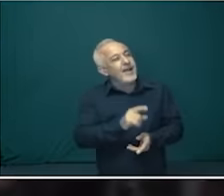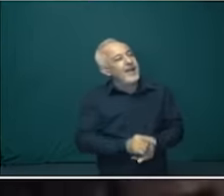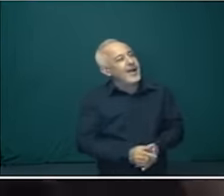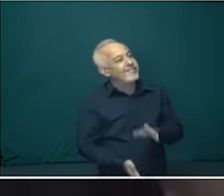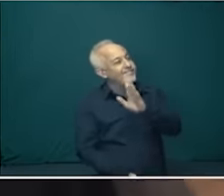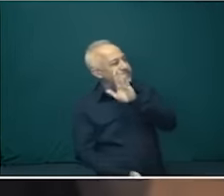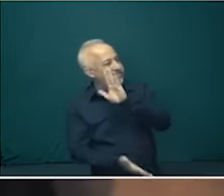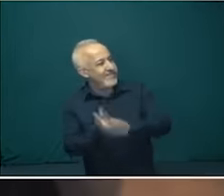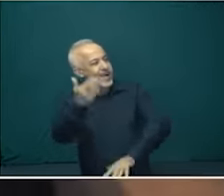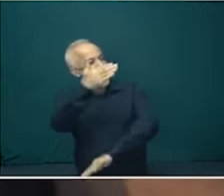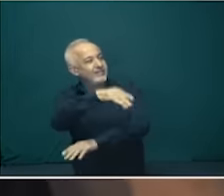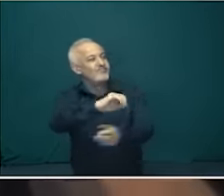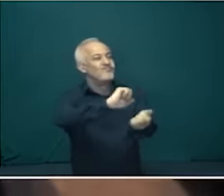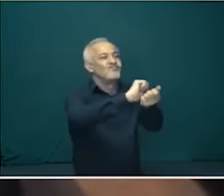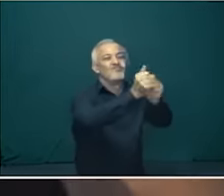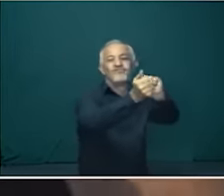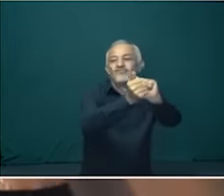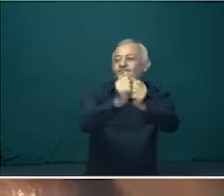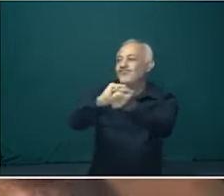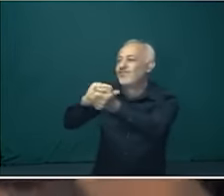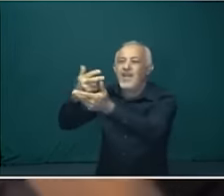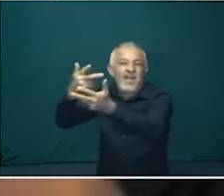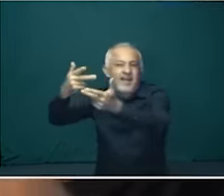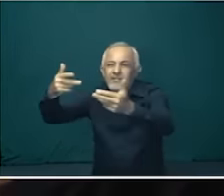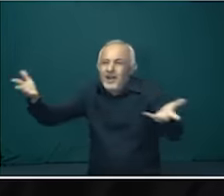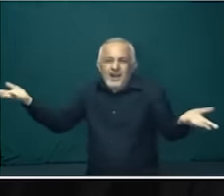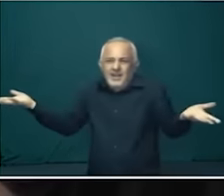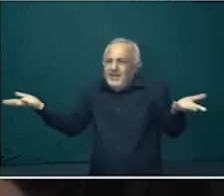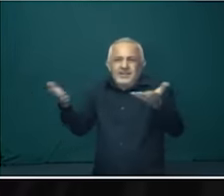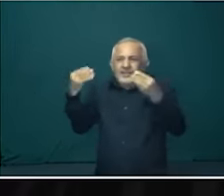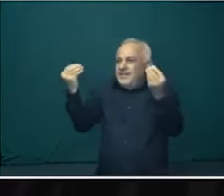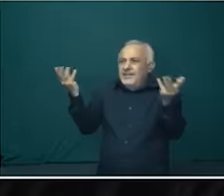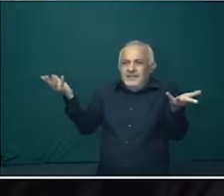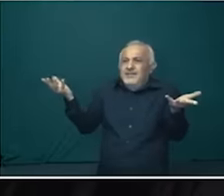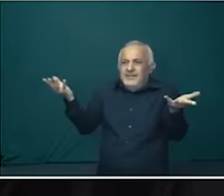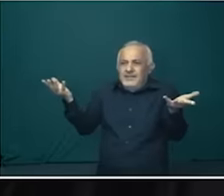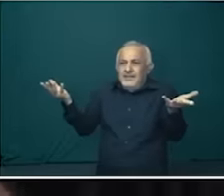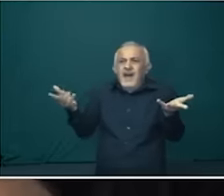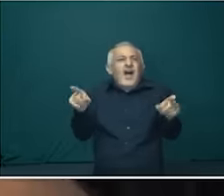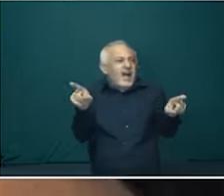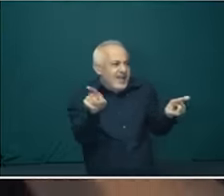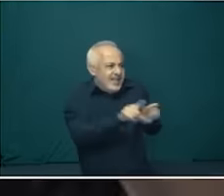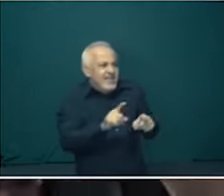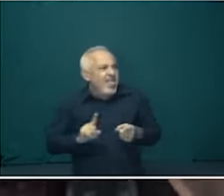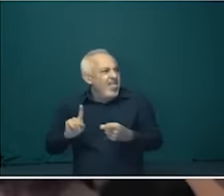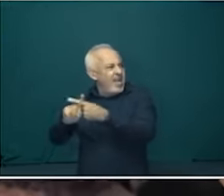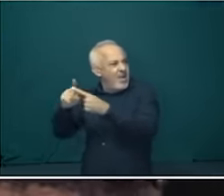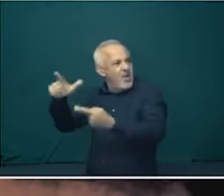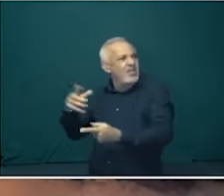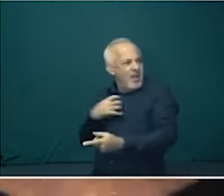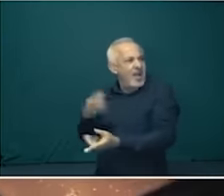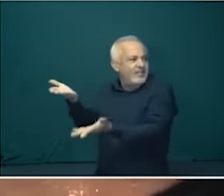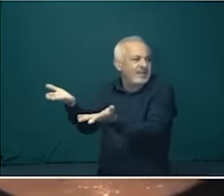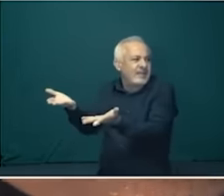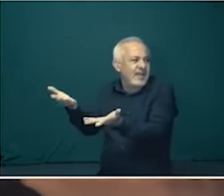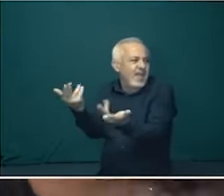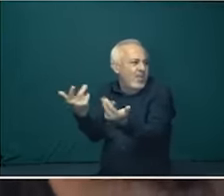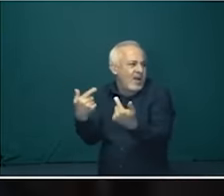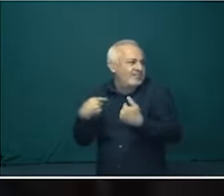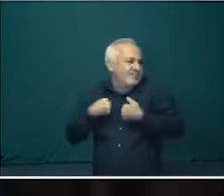e beijou uma ou duas bocas. Que pode estar fazendo mesmo, com raiva de alguém do